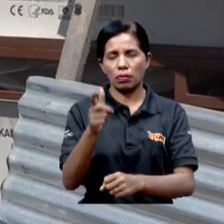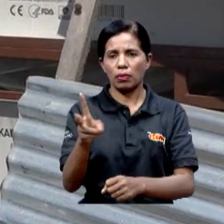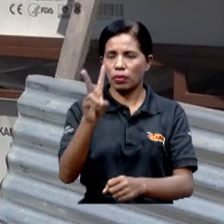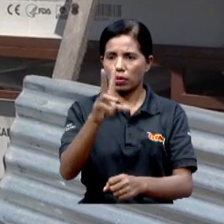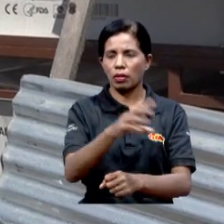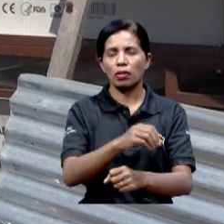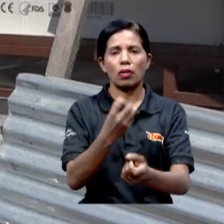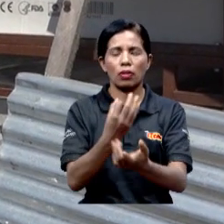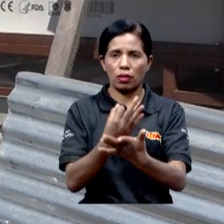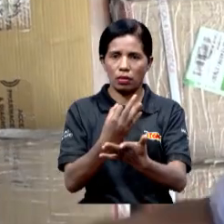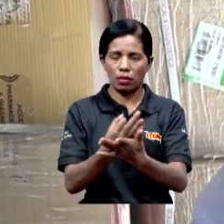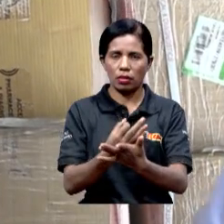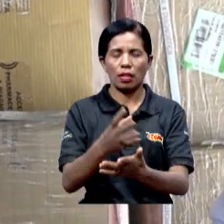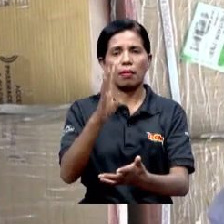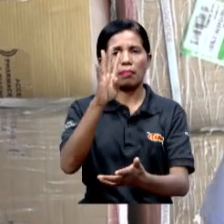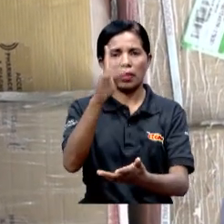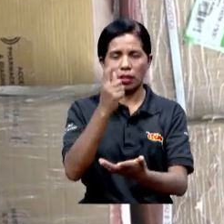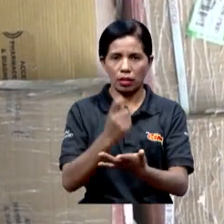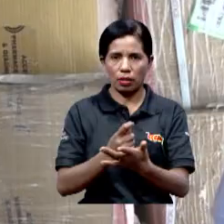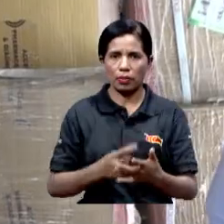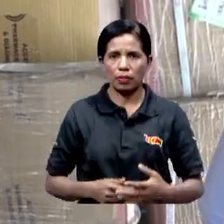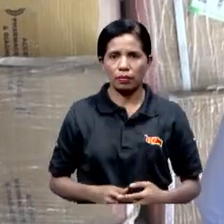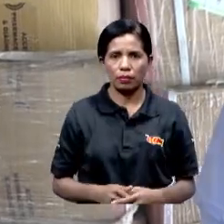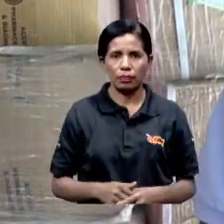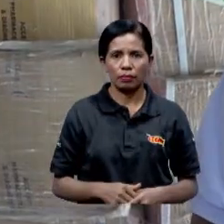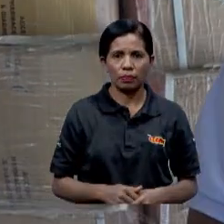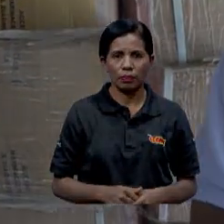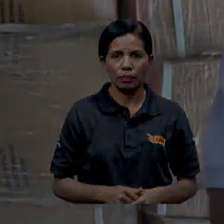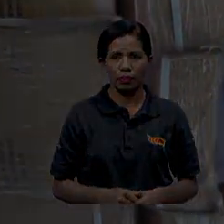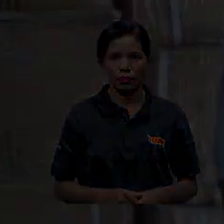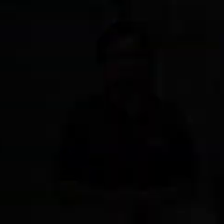orsamento rihun hat resin. Santina de Jesus, David Gonçalves, GMN.